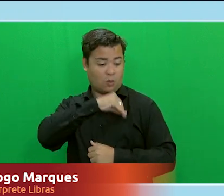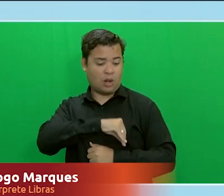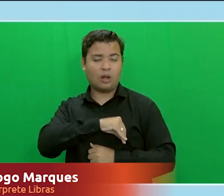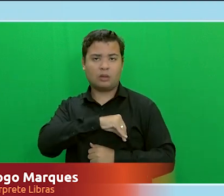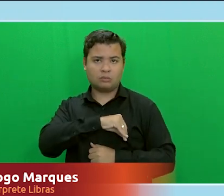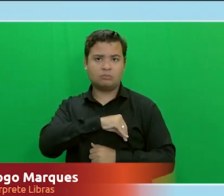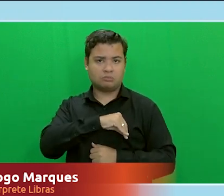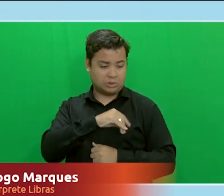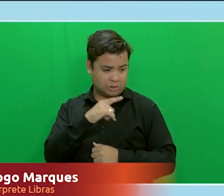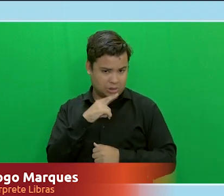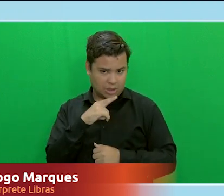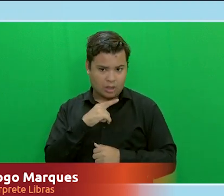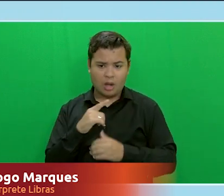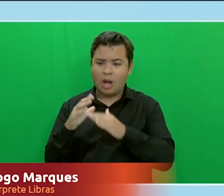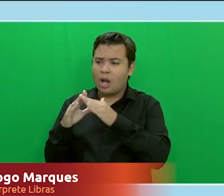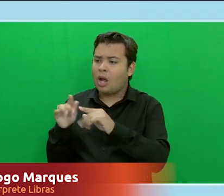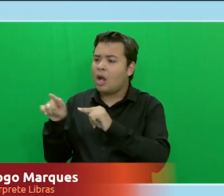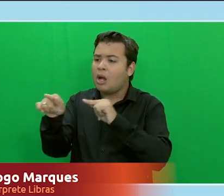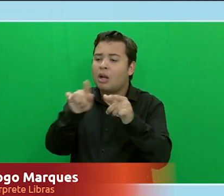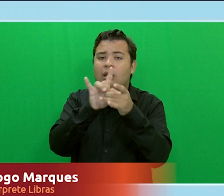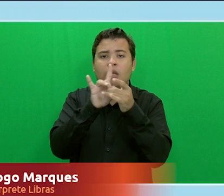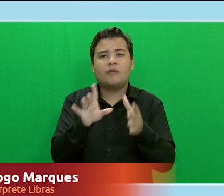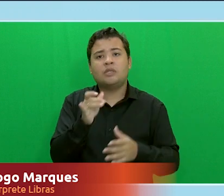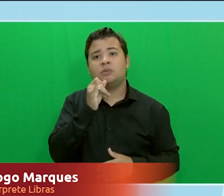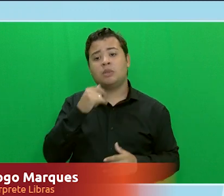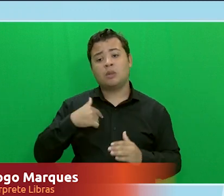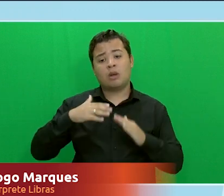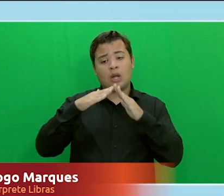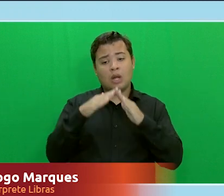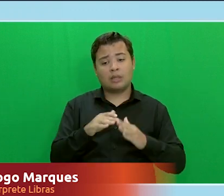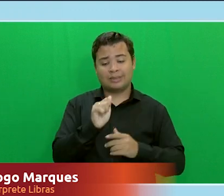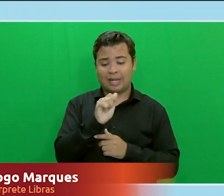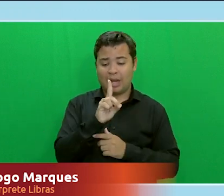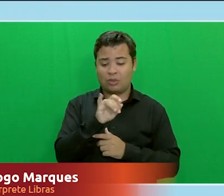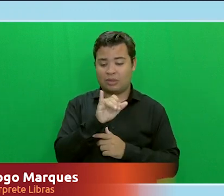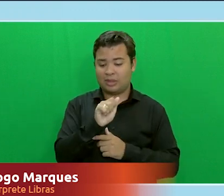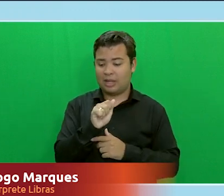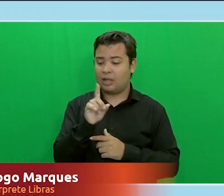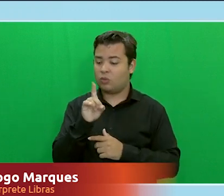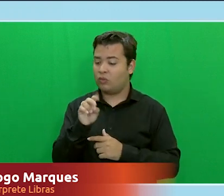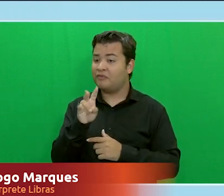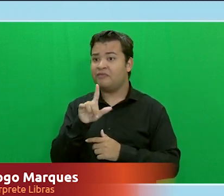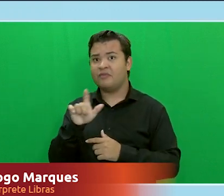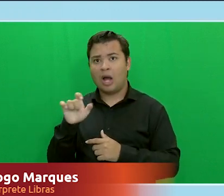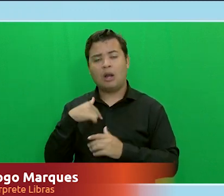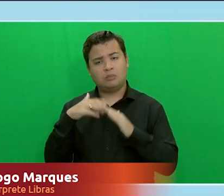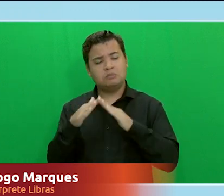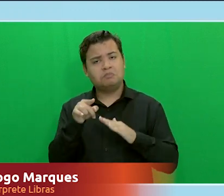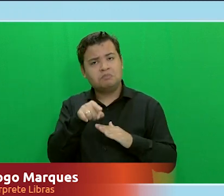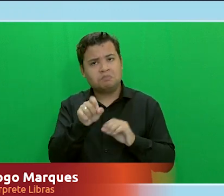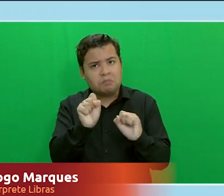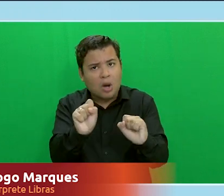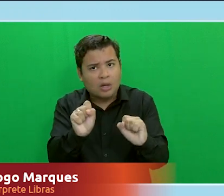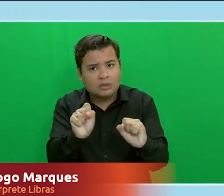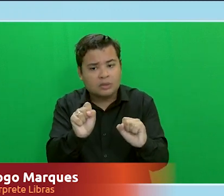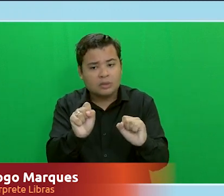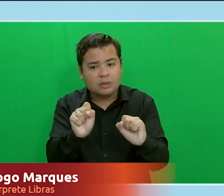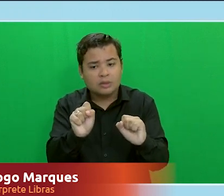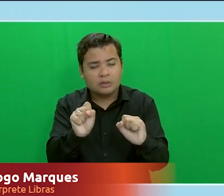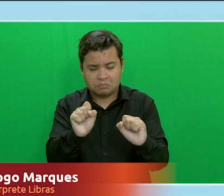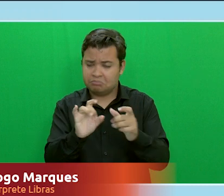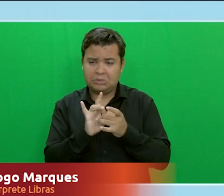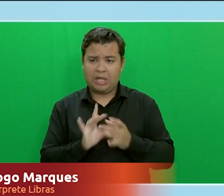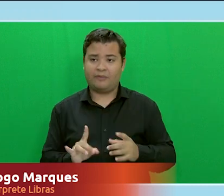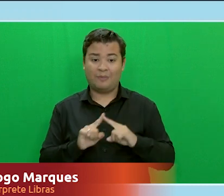renda, você é livre para morar em qualquer lugar. Eu posso morar numa aldeia do Vale, que um lote custa mais de R$1 milhão.